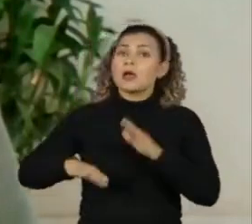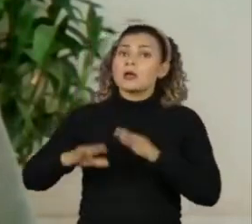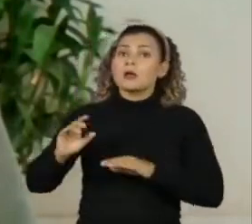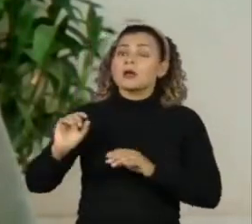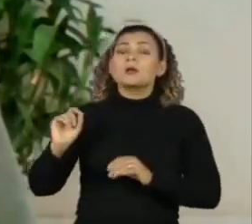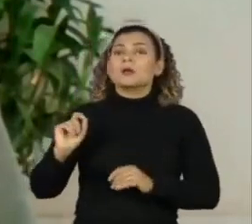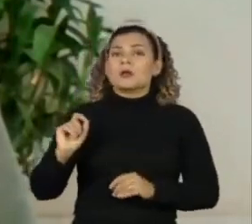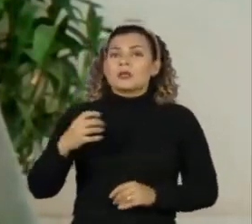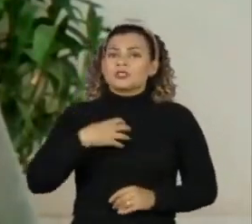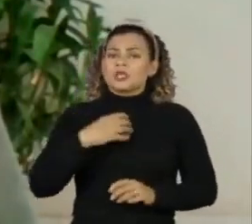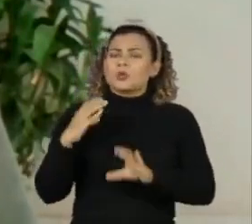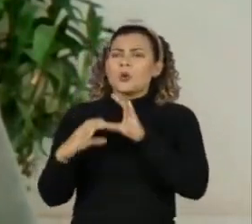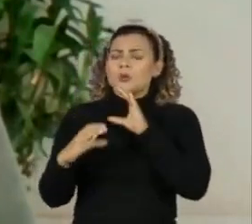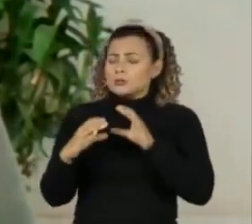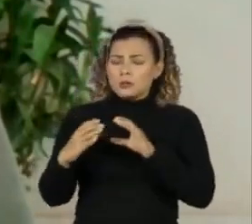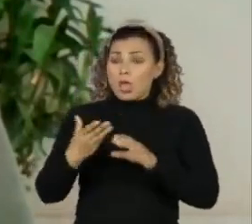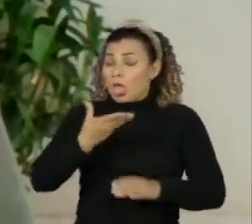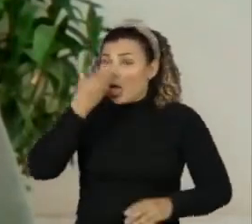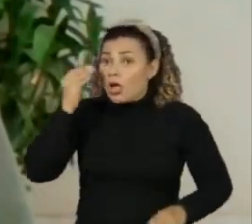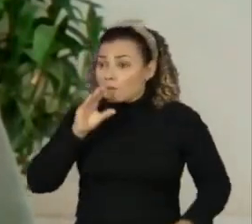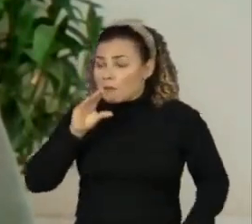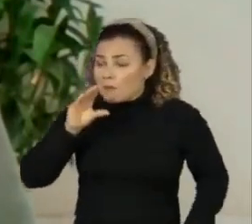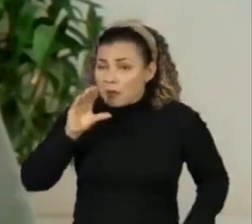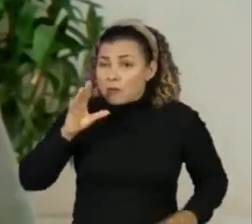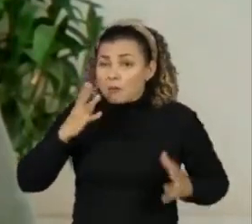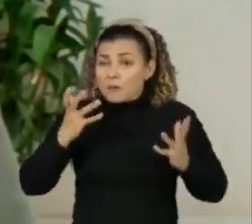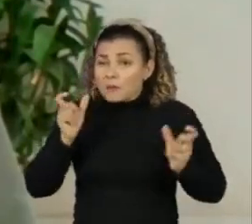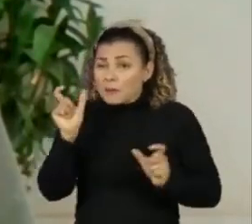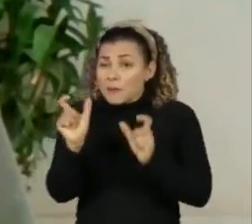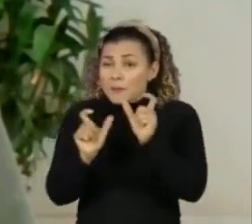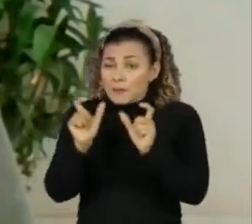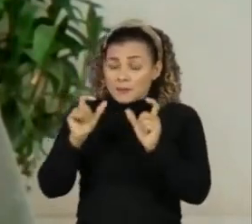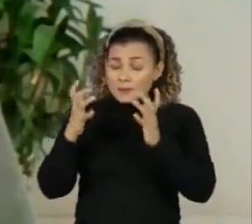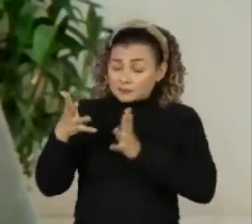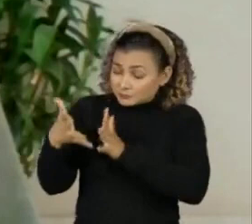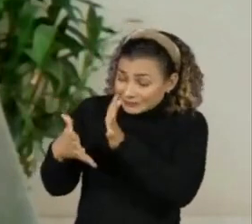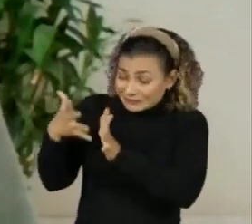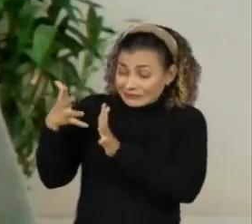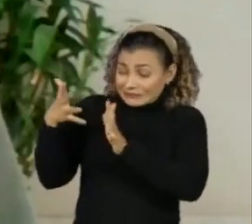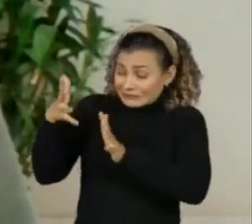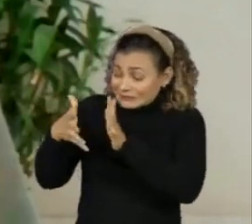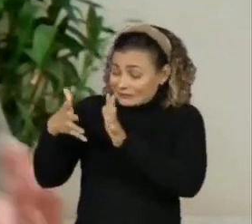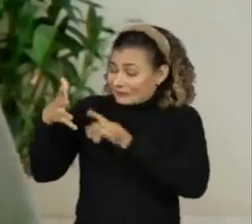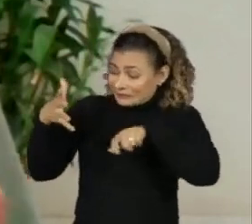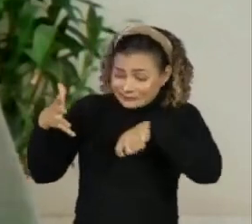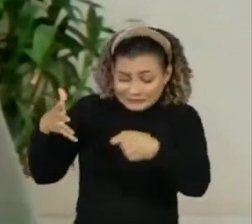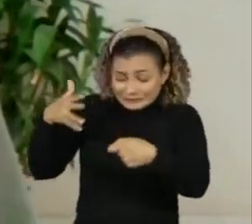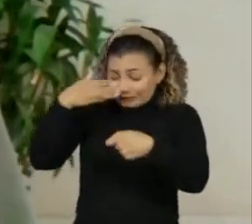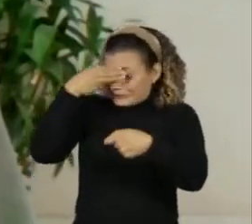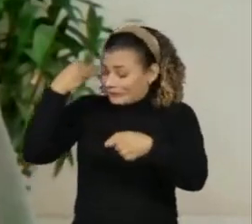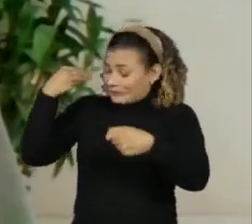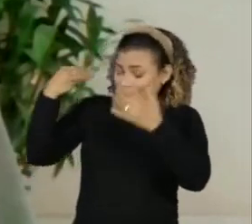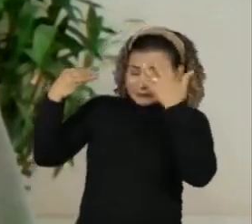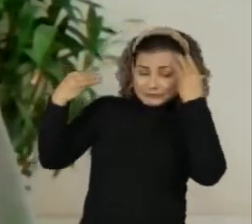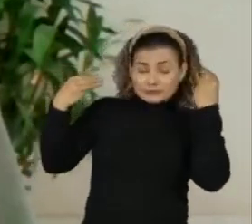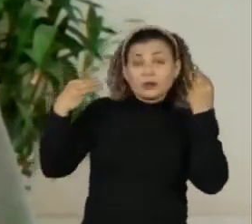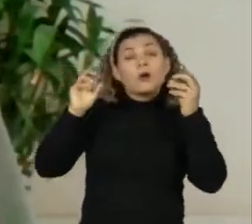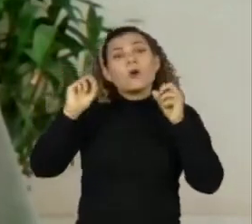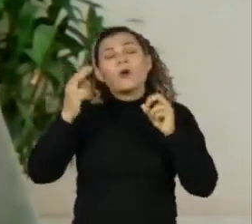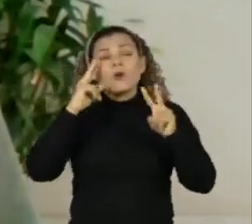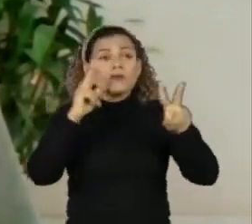linguagem, de comunicação oral, com dificuldade de encontrar palavras, se comunicar, ou dificuldades mais de natureza